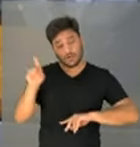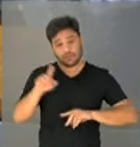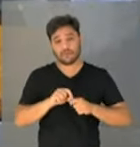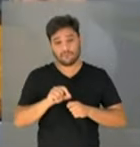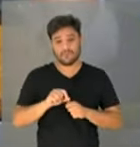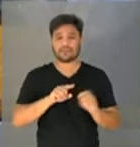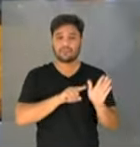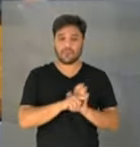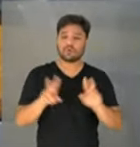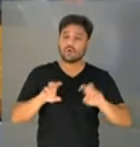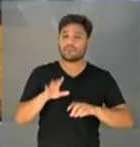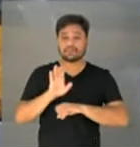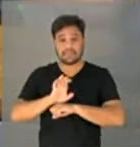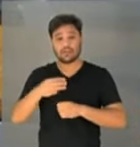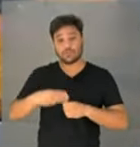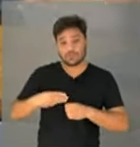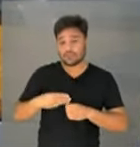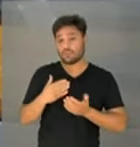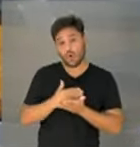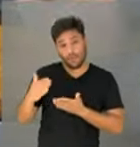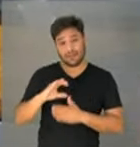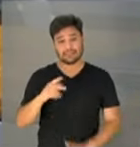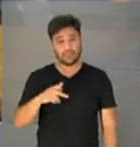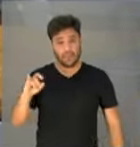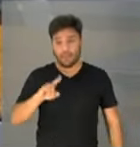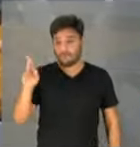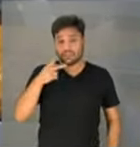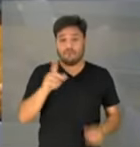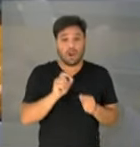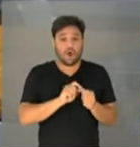perguntas sobre estados e municípios, que desde o início da CPI o senhor não